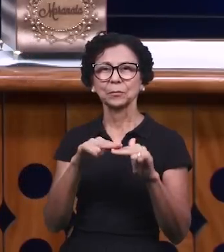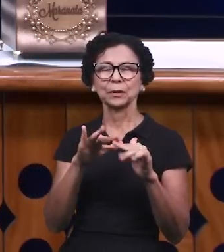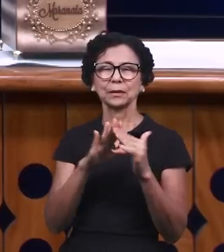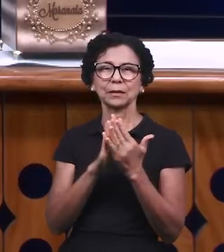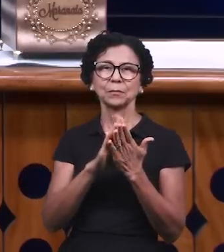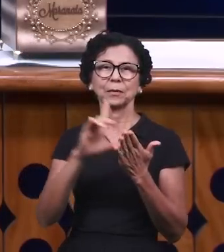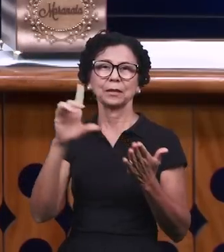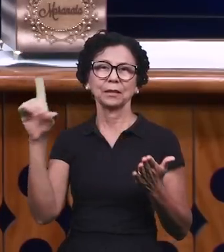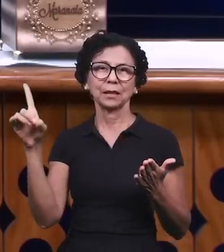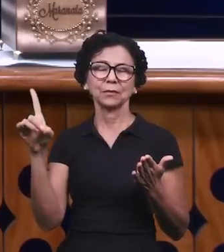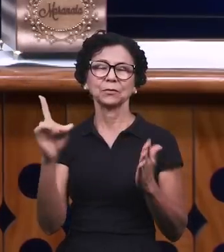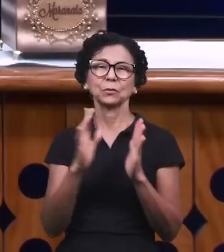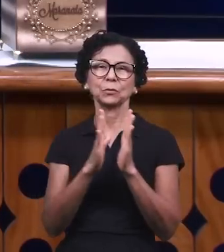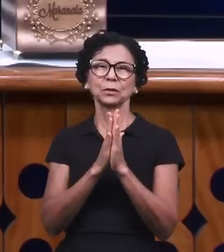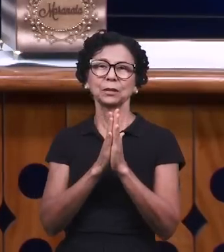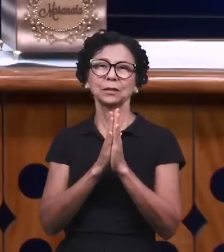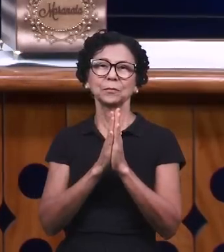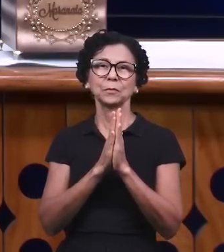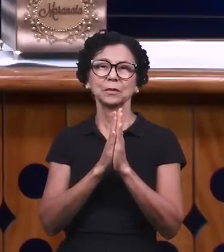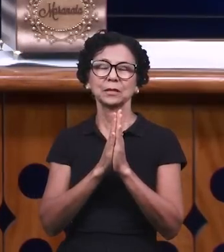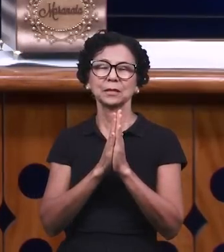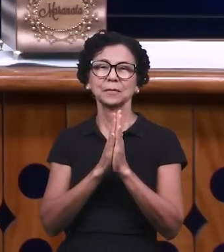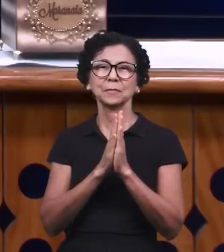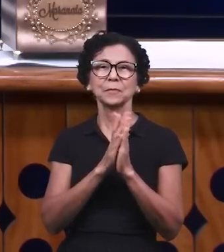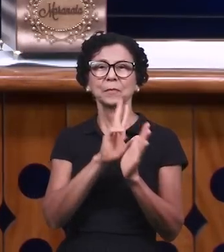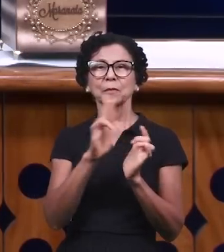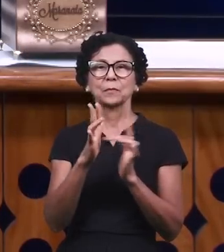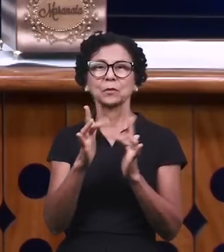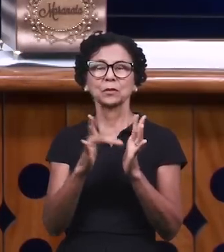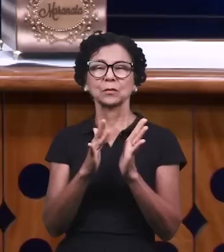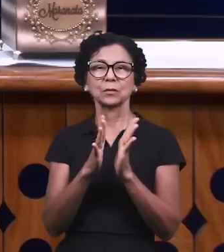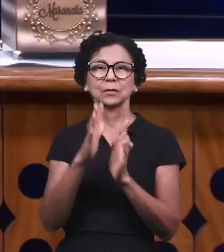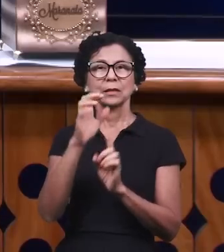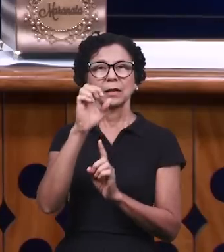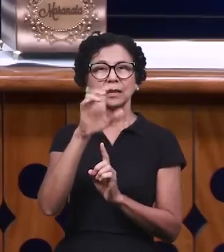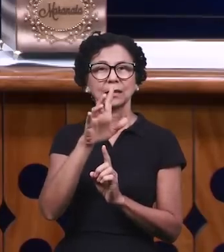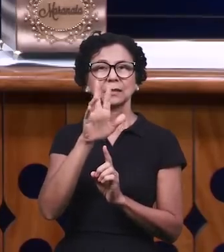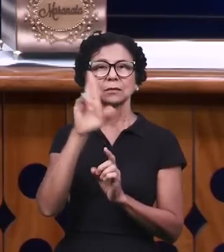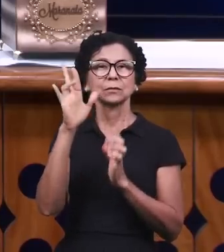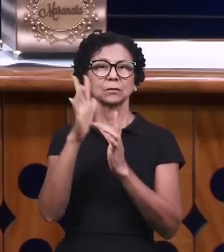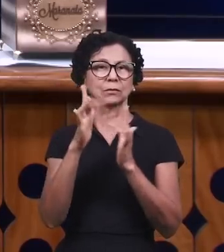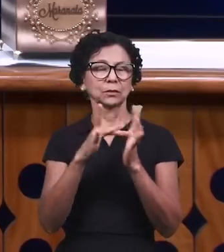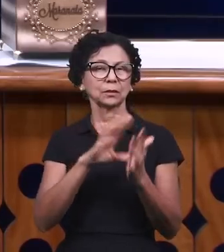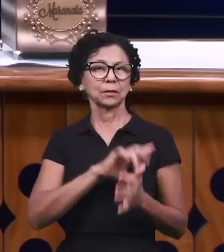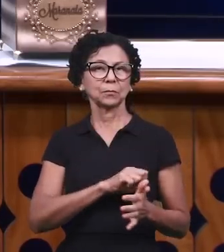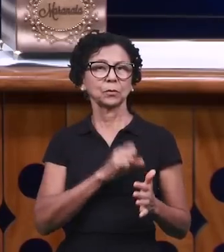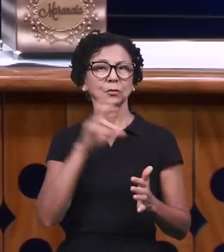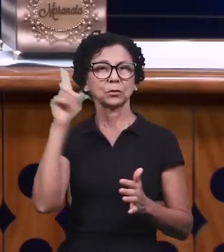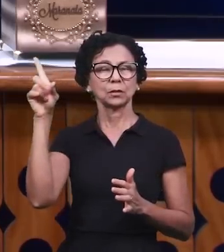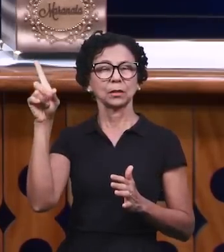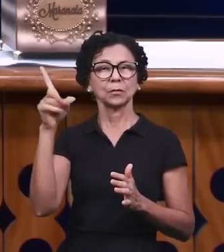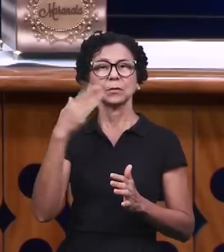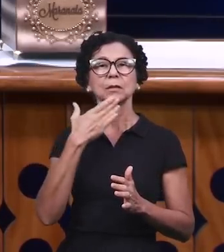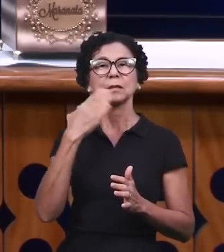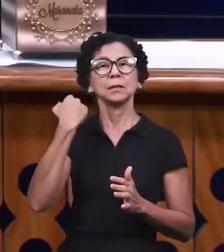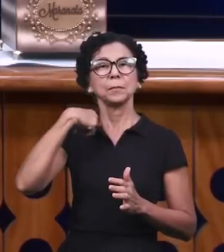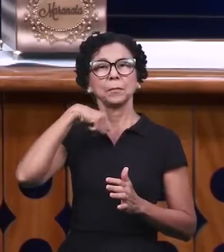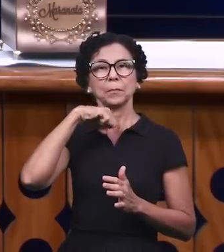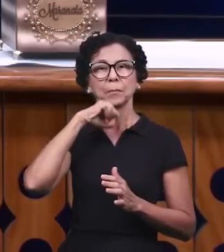Os teus preceitos, Senhor, os guardei, as tuas palavras são meu